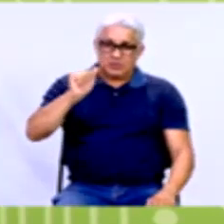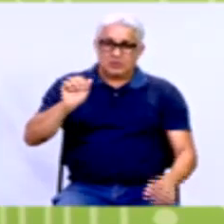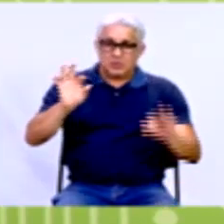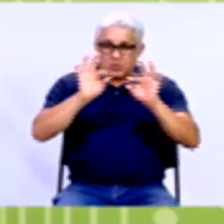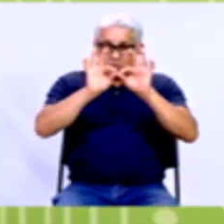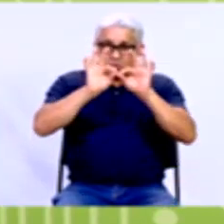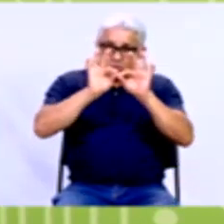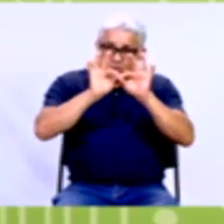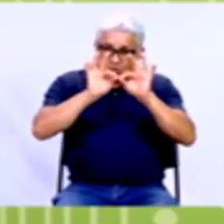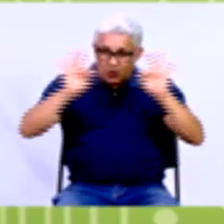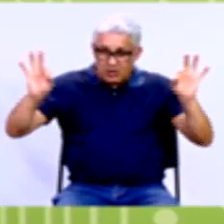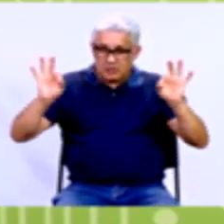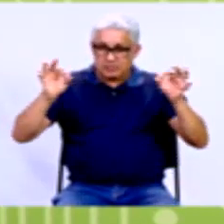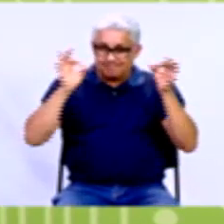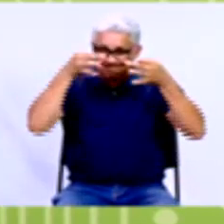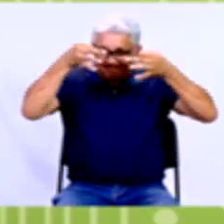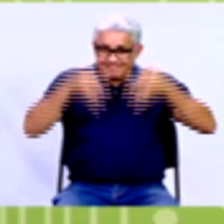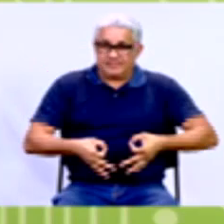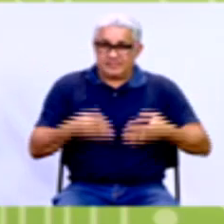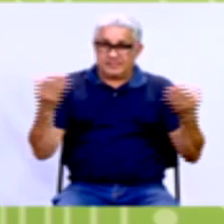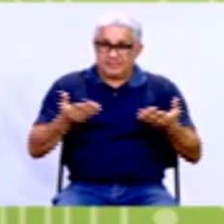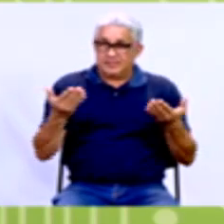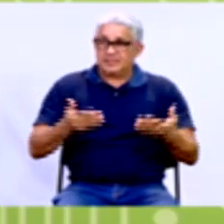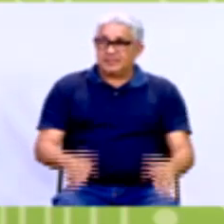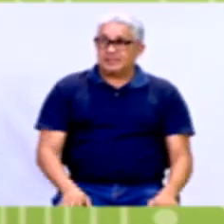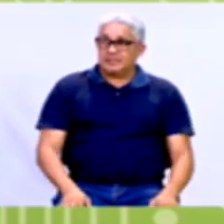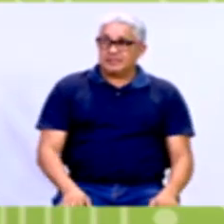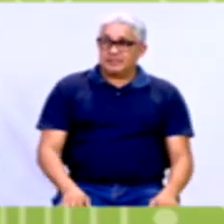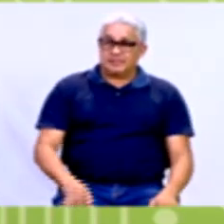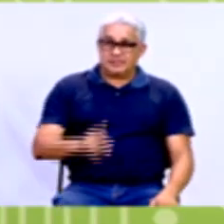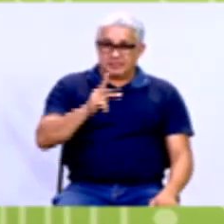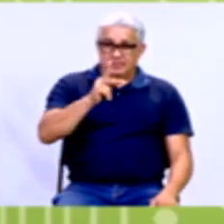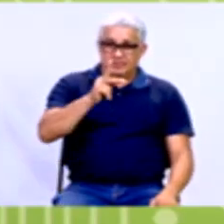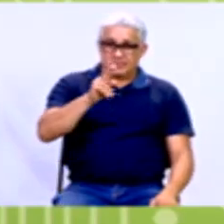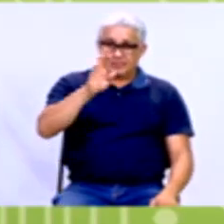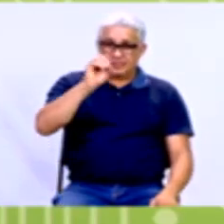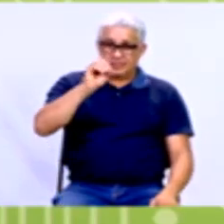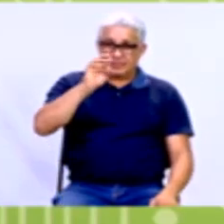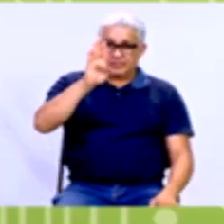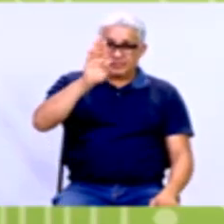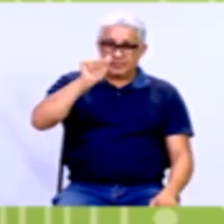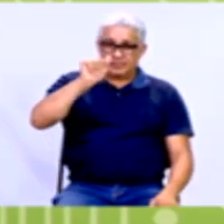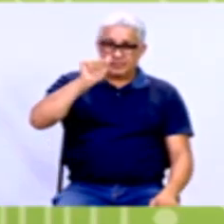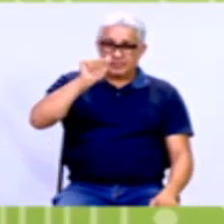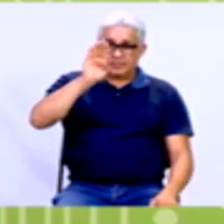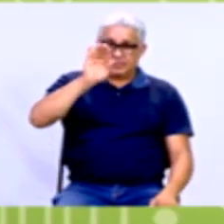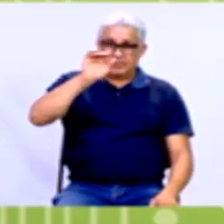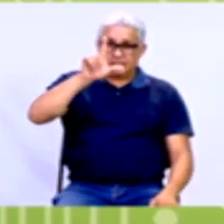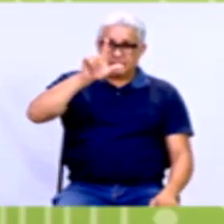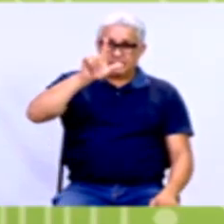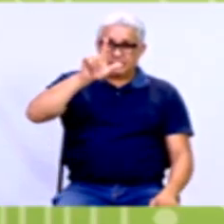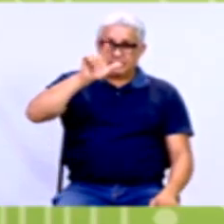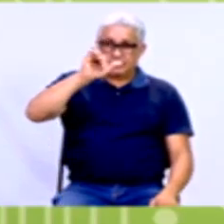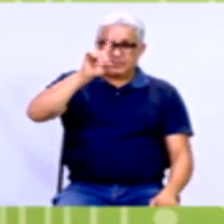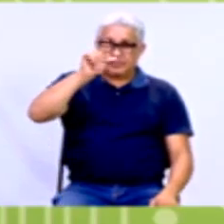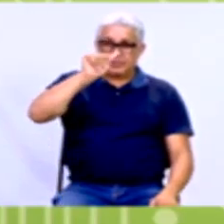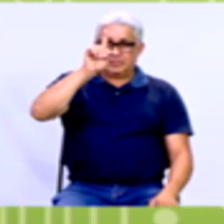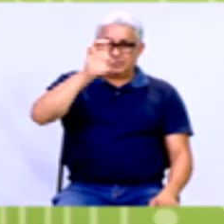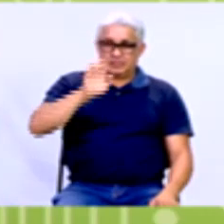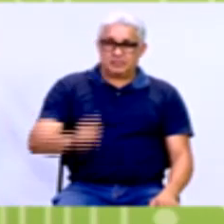isso bem certinho, tá? Agora a gente vai começar a falar sobre probabilidade. Eu falei no início da aula para